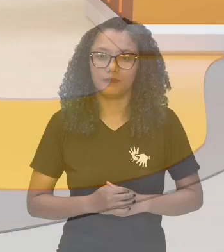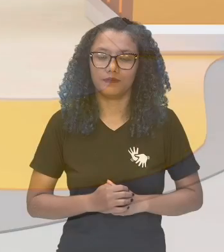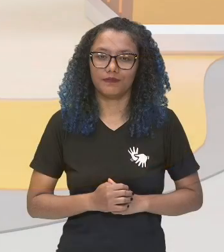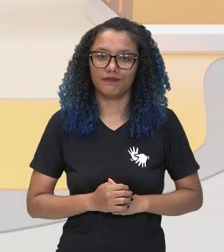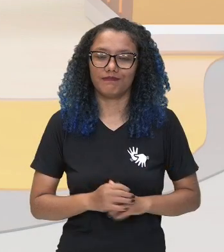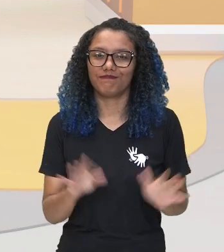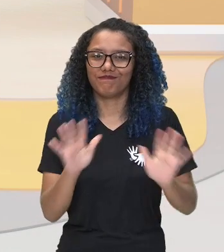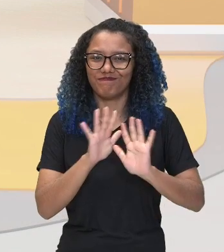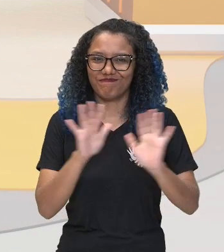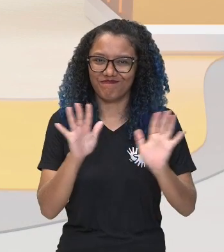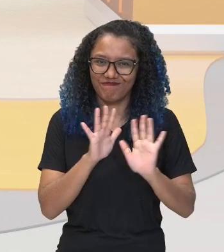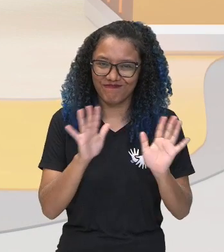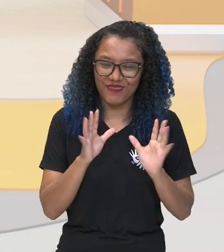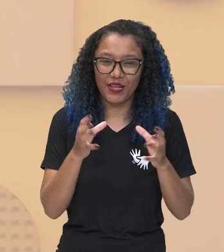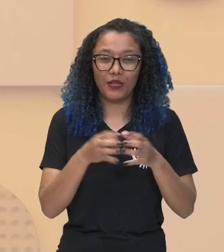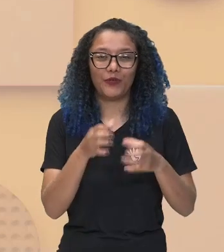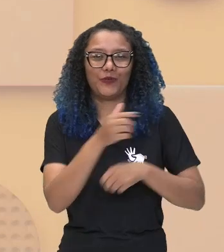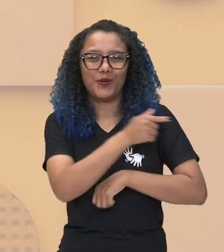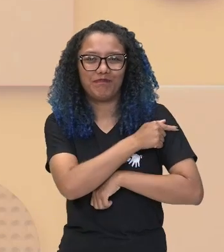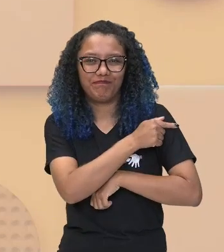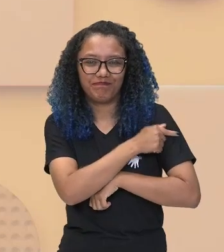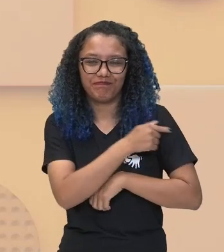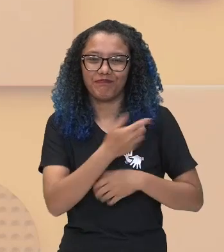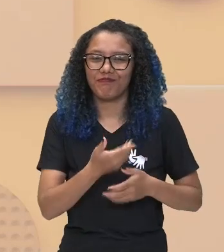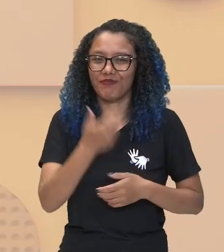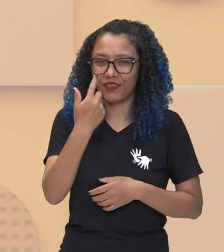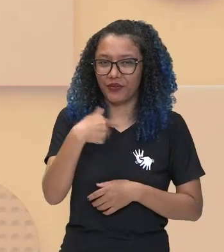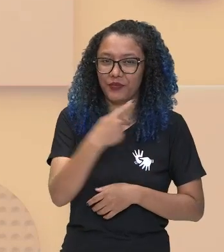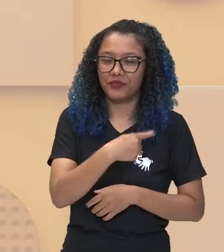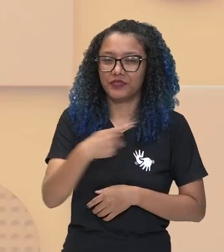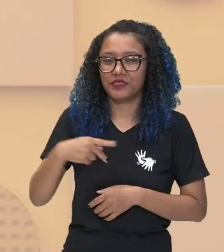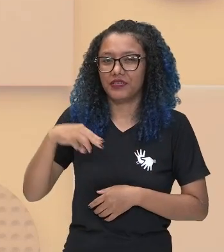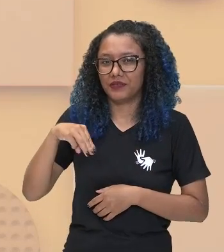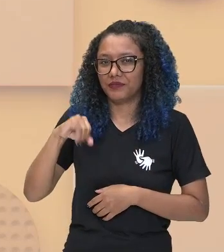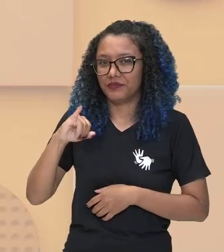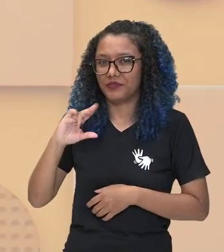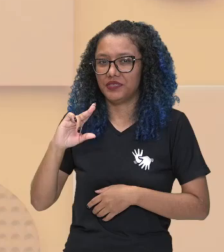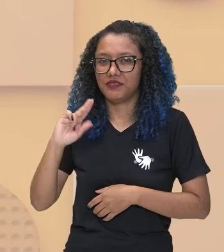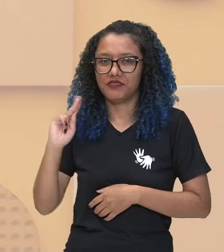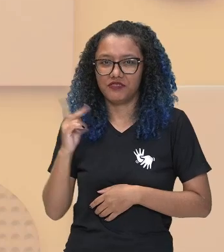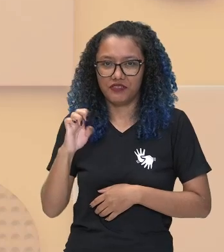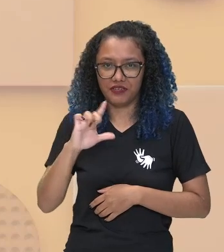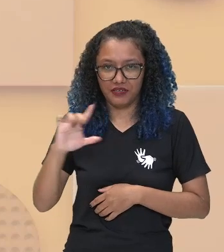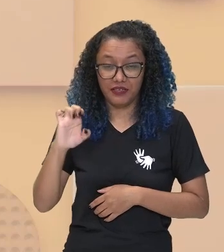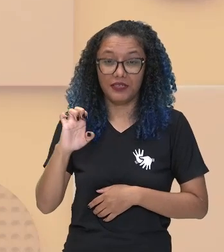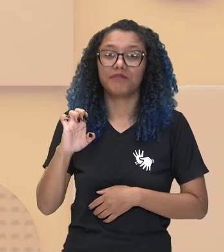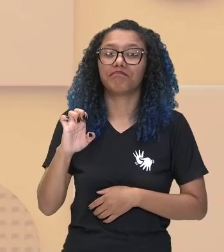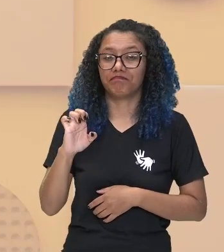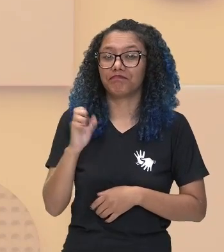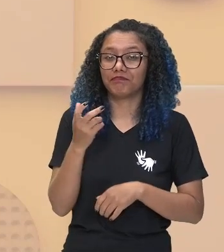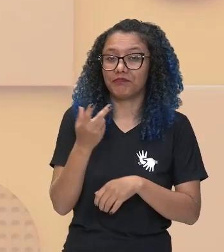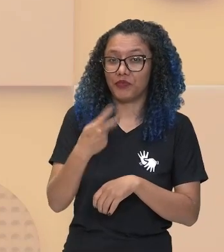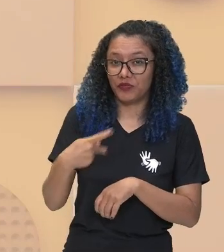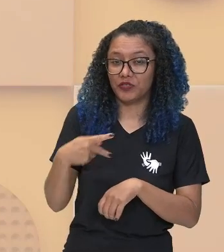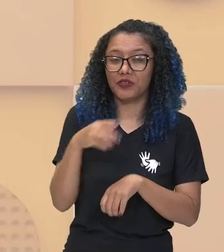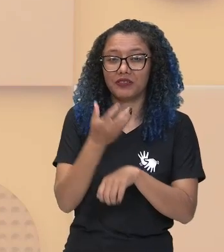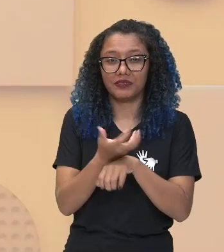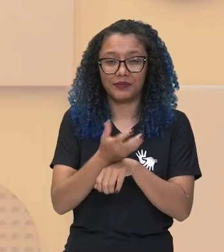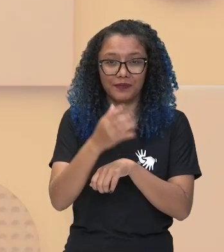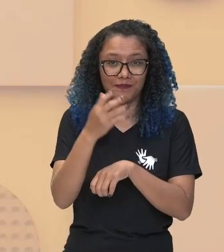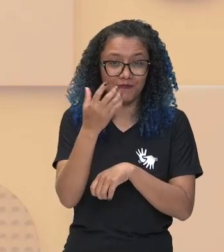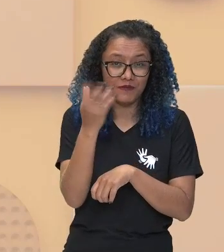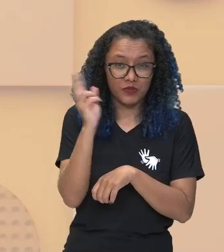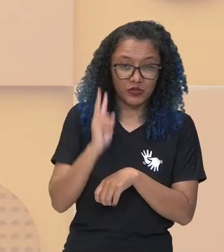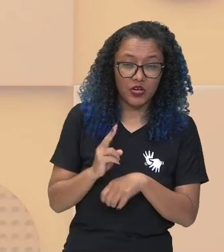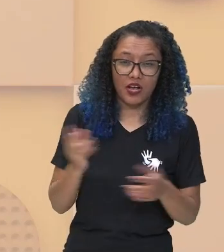Olá, queridos alunos do 7º ano. Eu sou a professora Michele Santos, professora de História, e vamos verificar o objeto